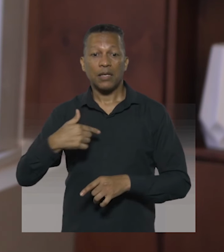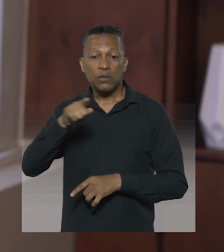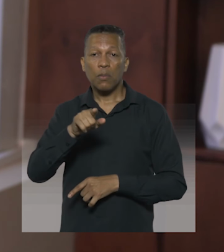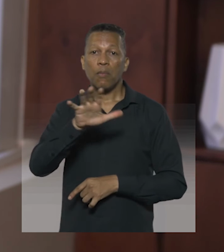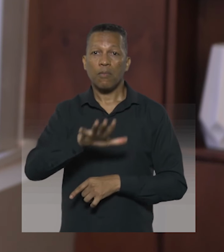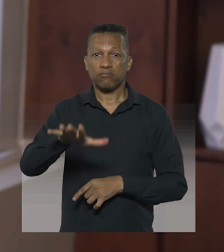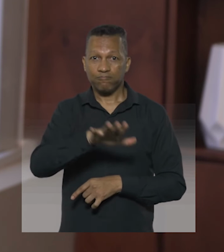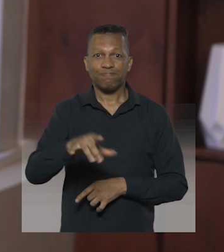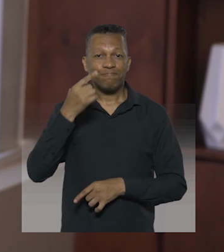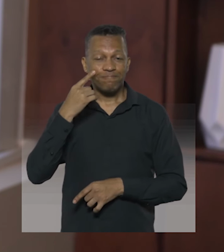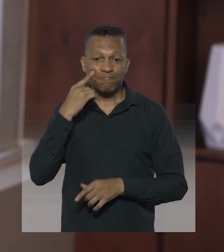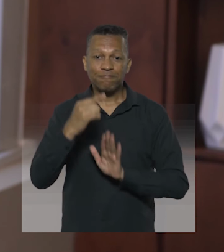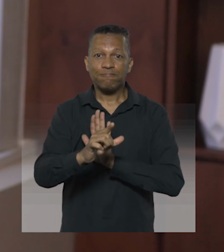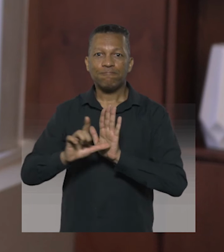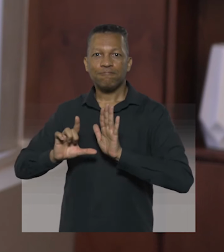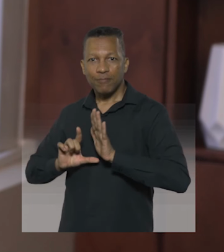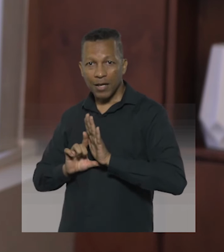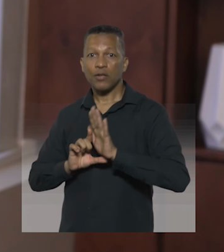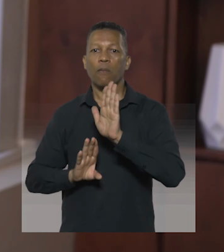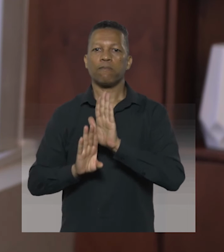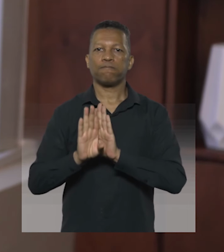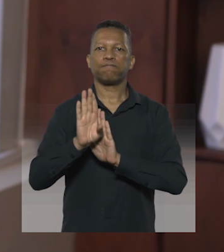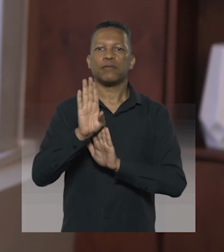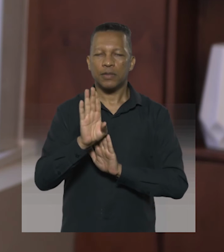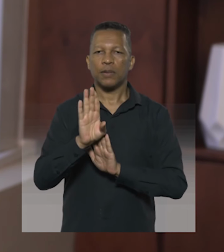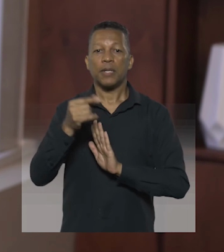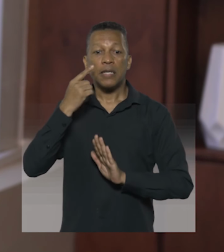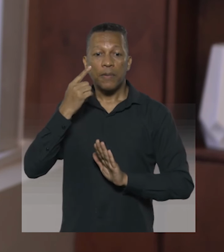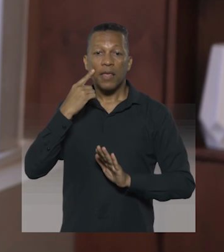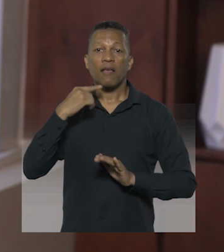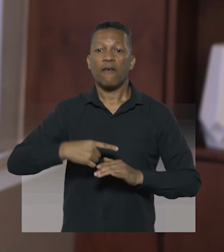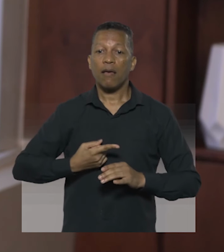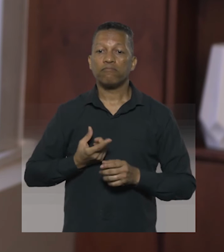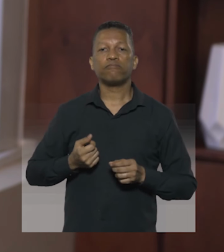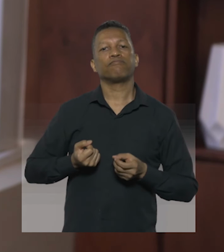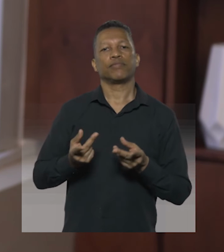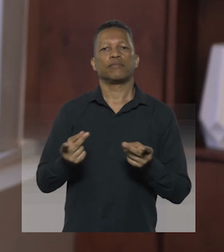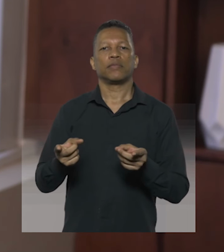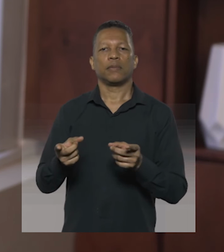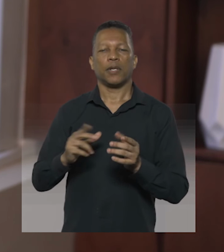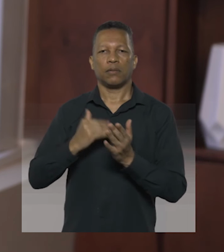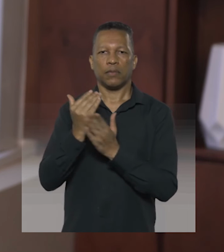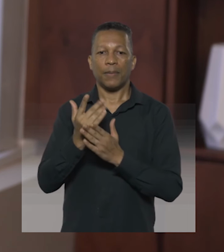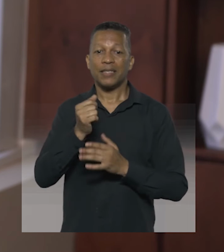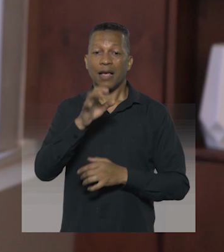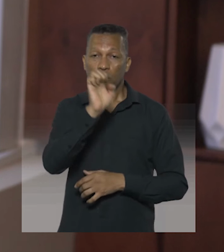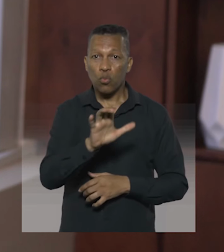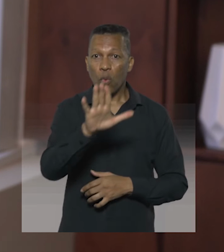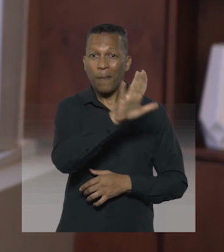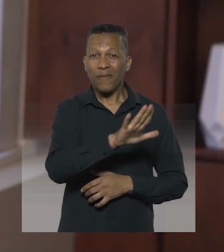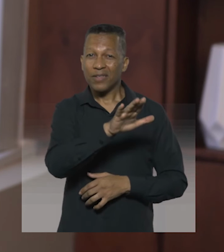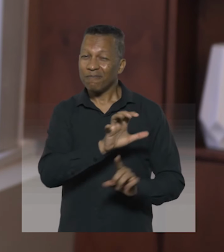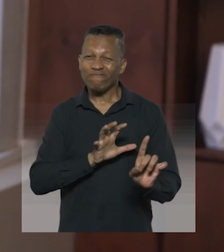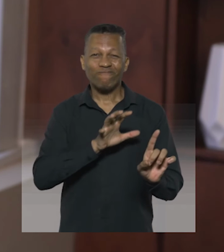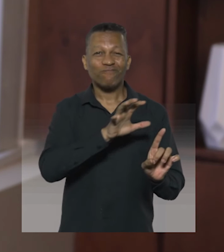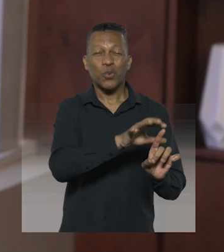já antecipam uma elevação do preço dessas commodities, por conta da menor oferta global. Nesse ponto, a região mais afetada deve ser a Europa, pois depende da